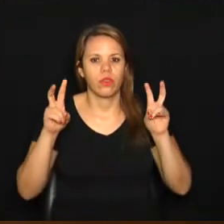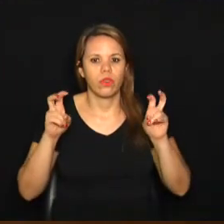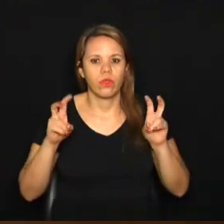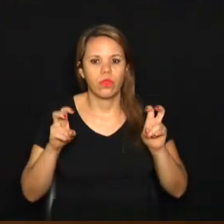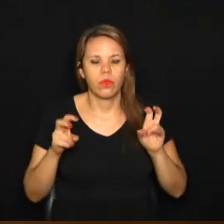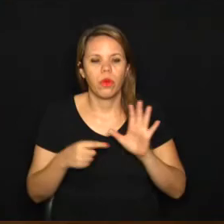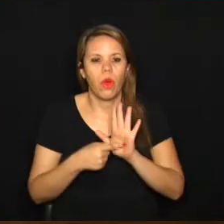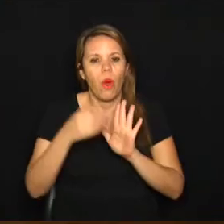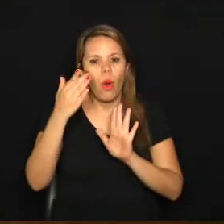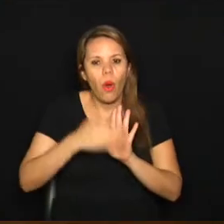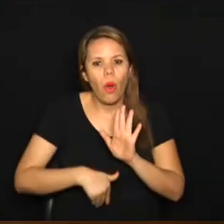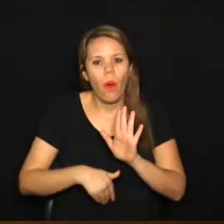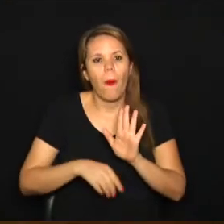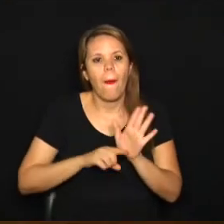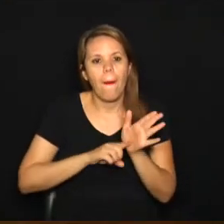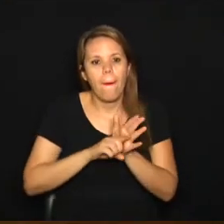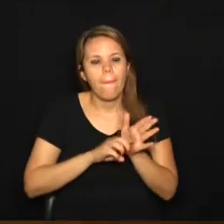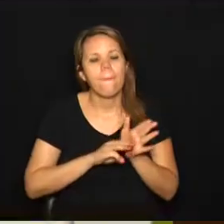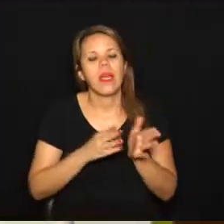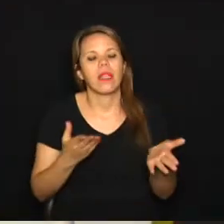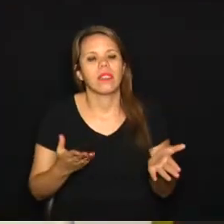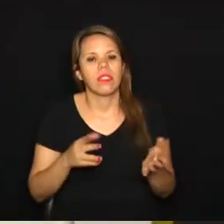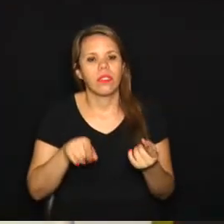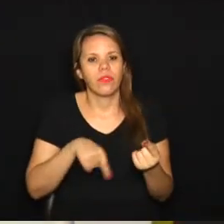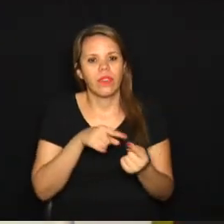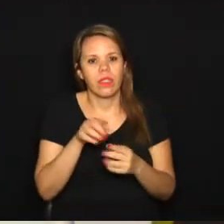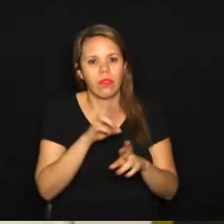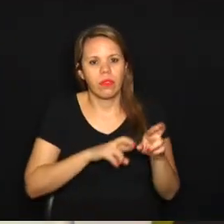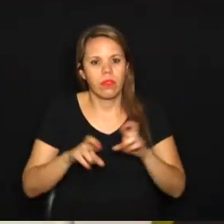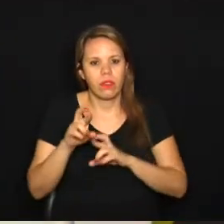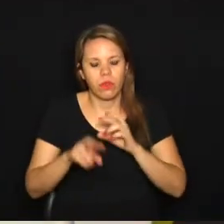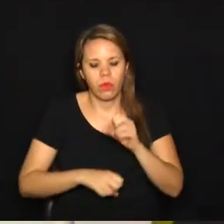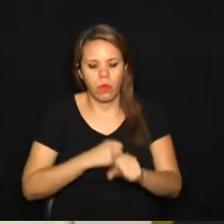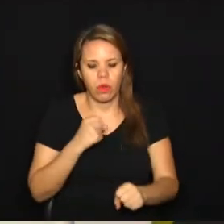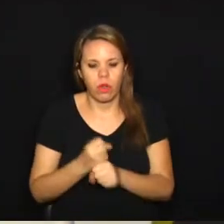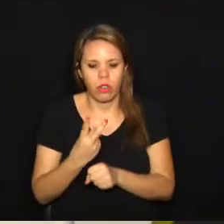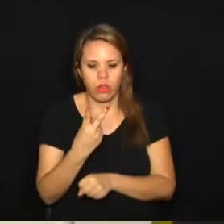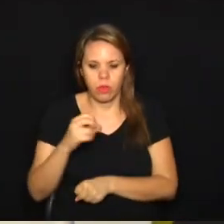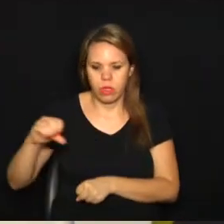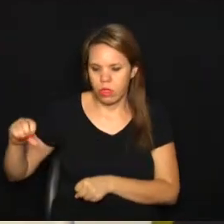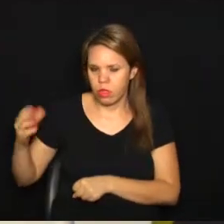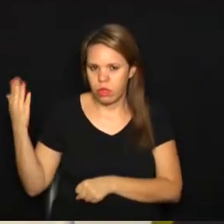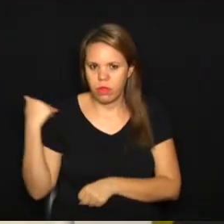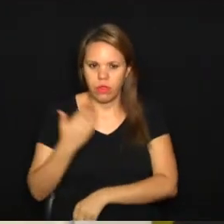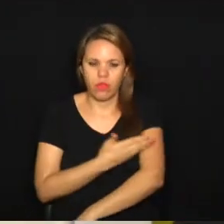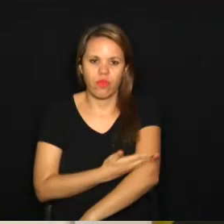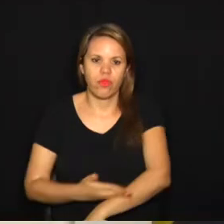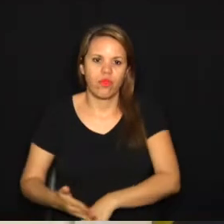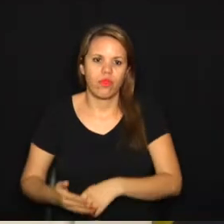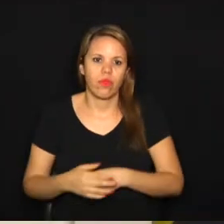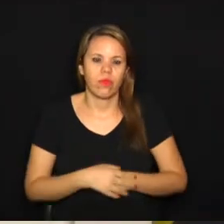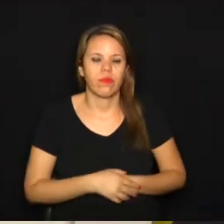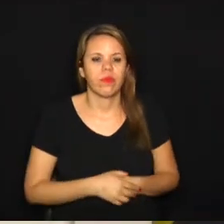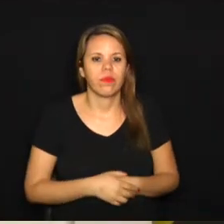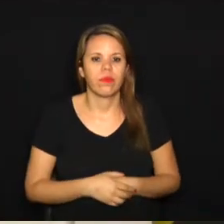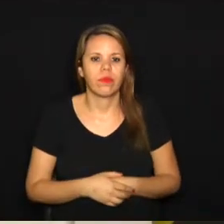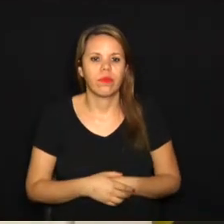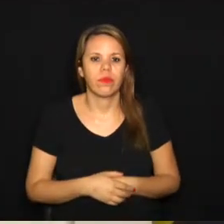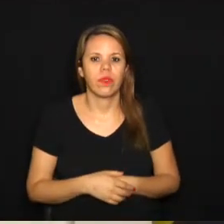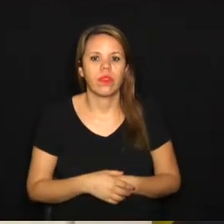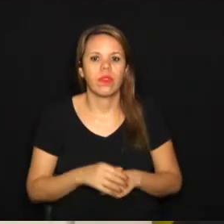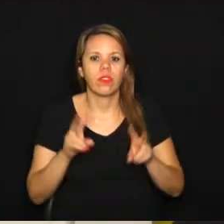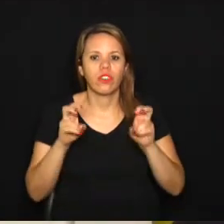de conta das metas fiscais do terceiro quadrimestre de 2019. E, como de costume, a gente sempre inicia pela